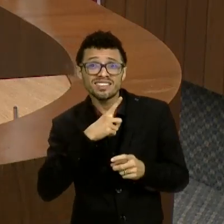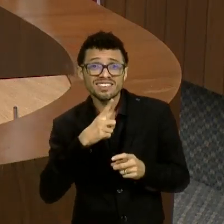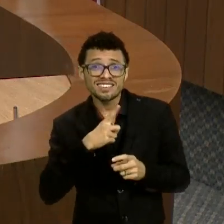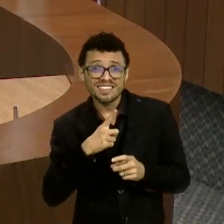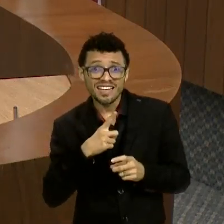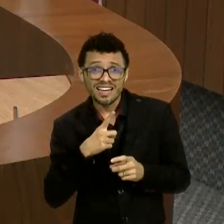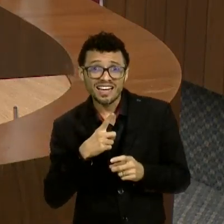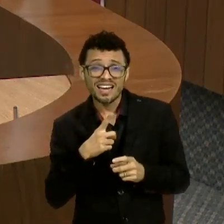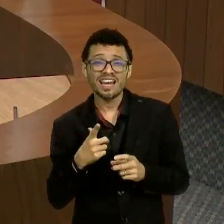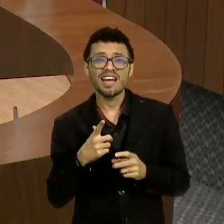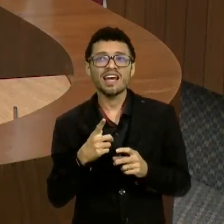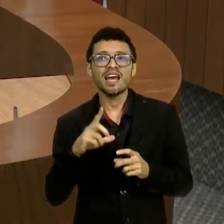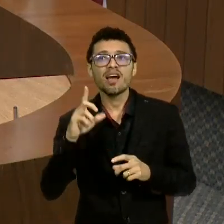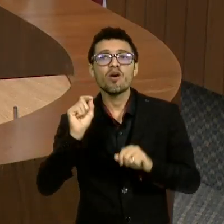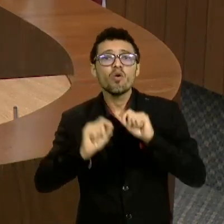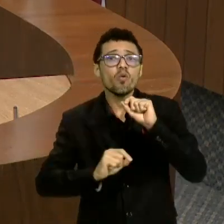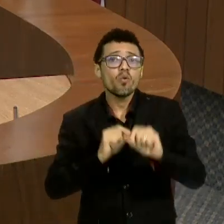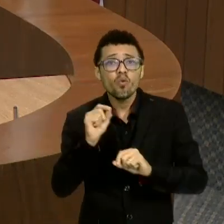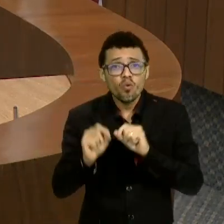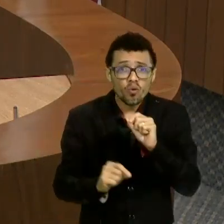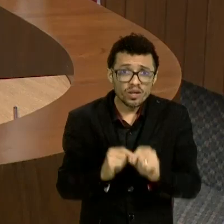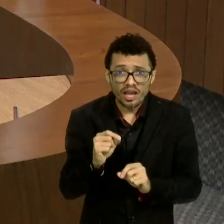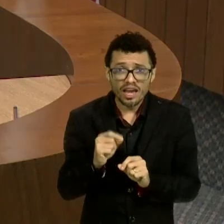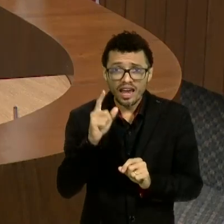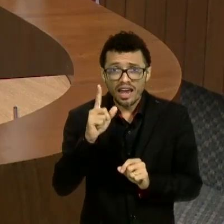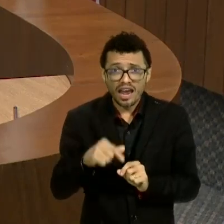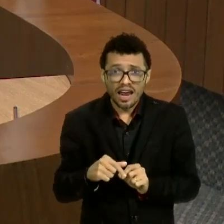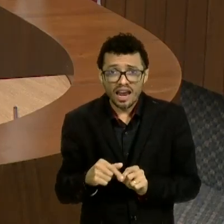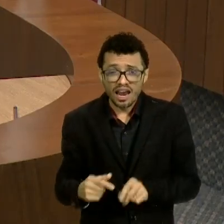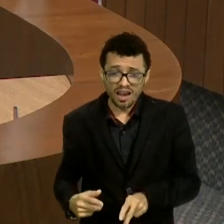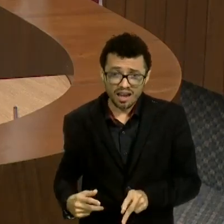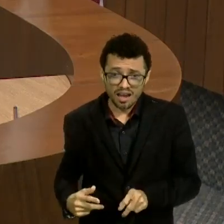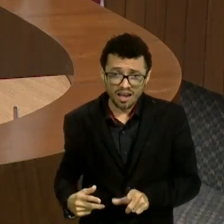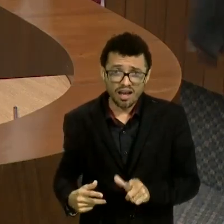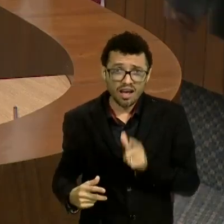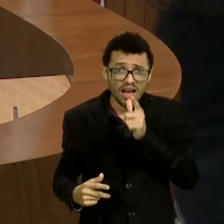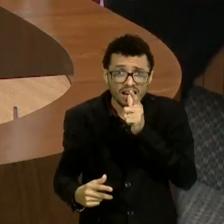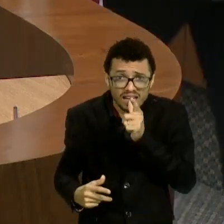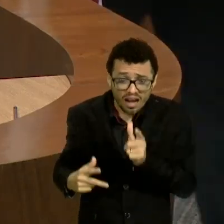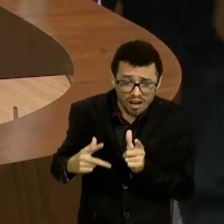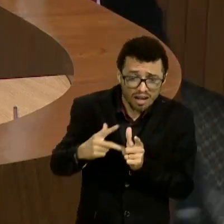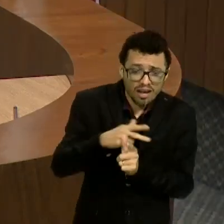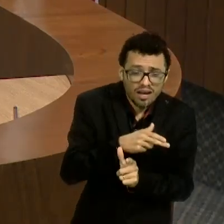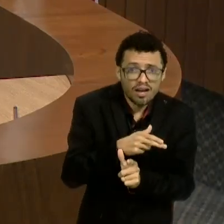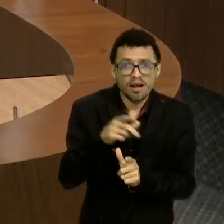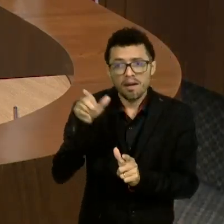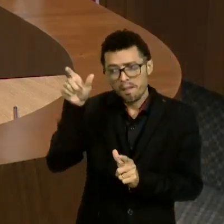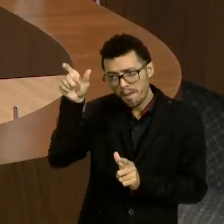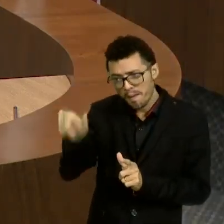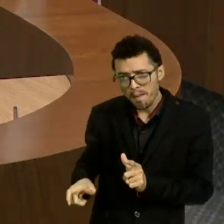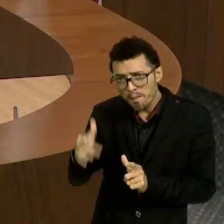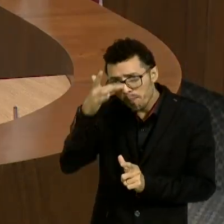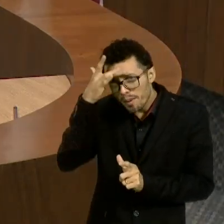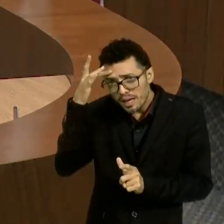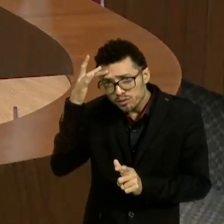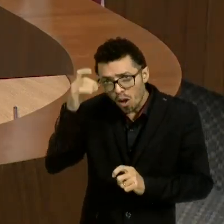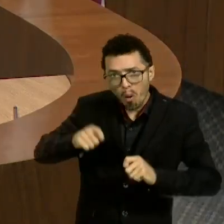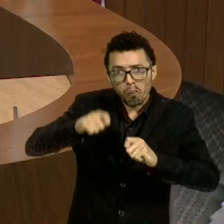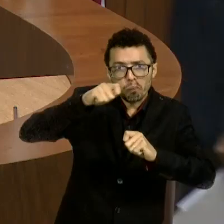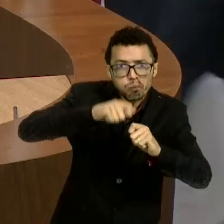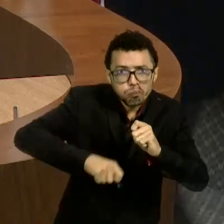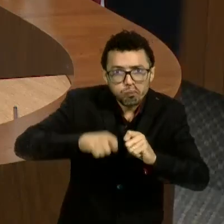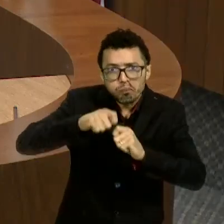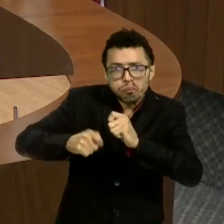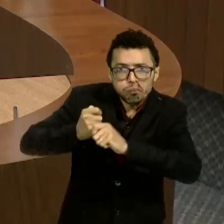de estupradores especialmente no caso de reincidência a morte e Inocência a morte de